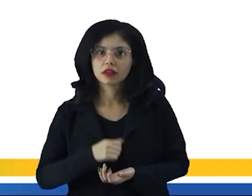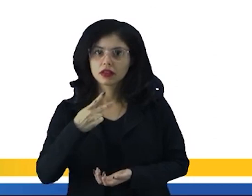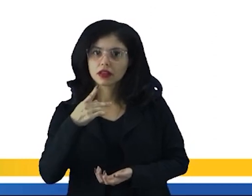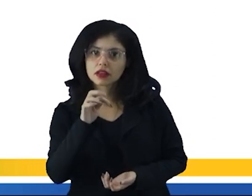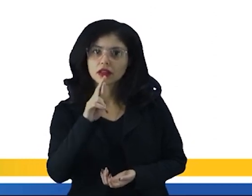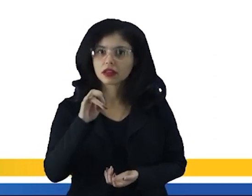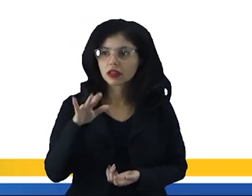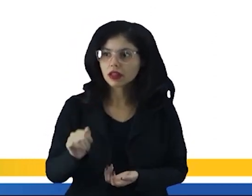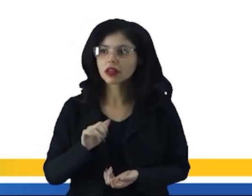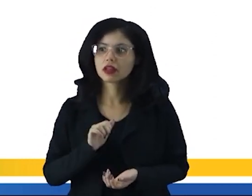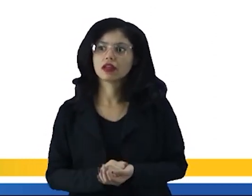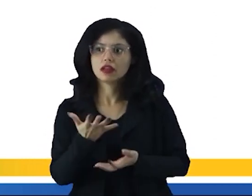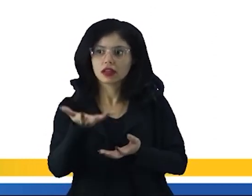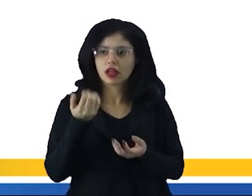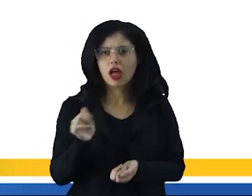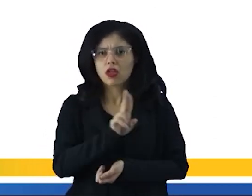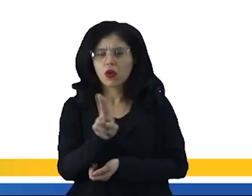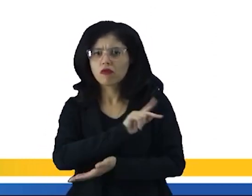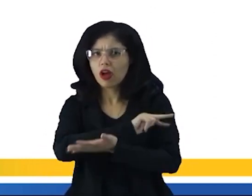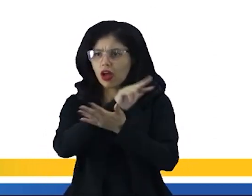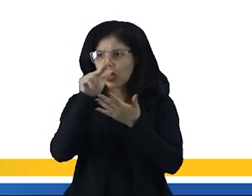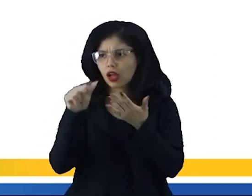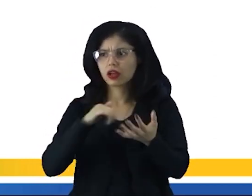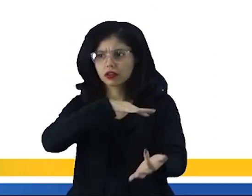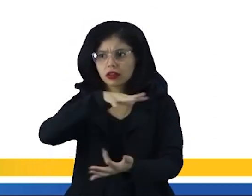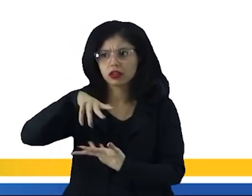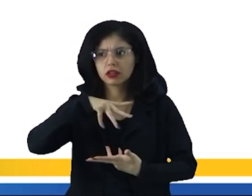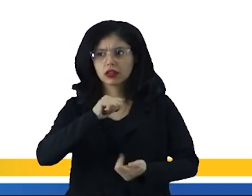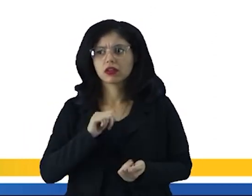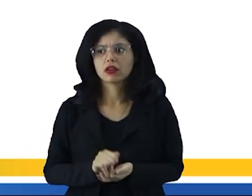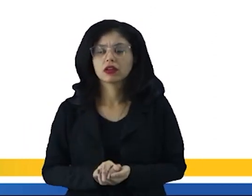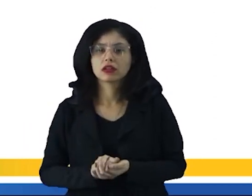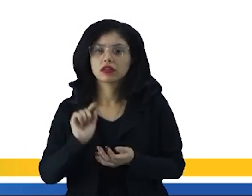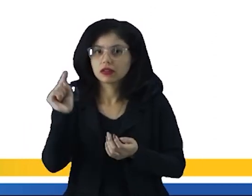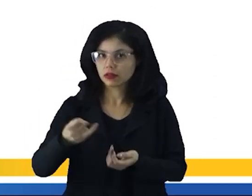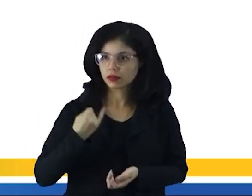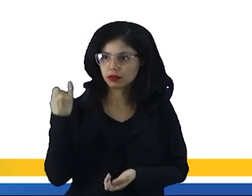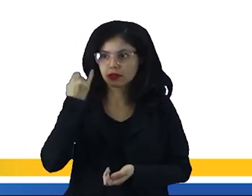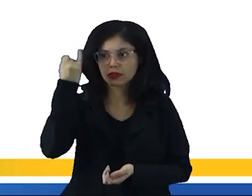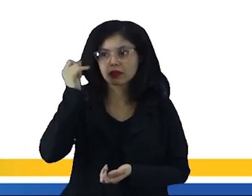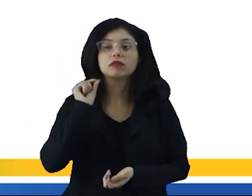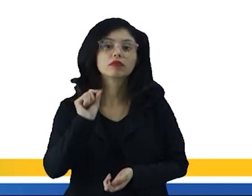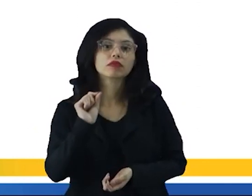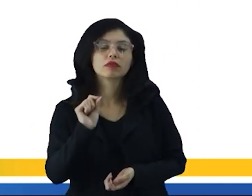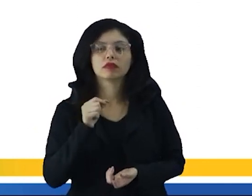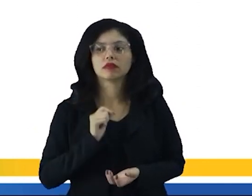As pradarias recebem vários nomes pelo mundo. Os principais são